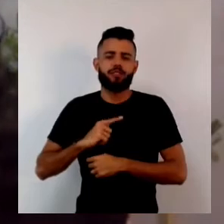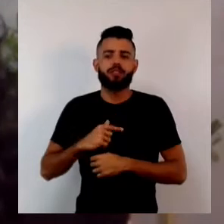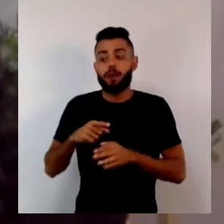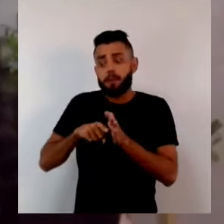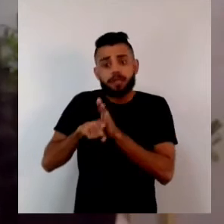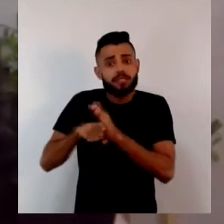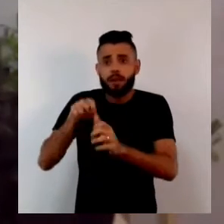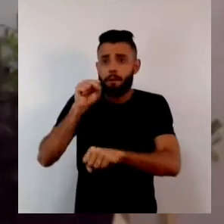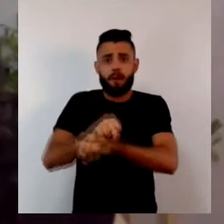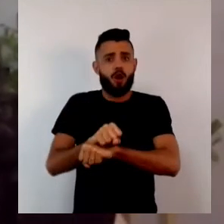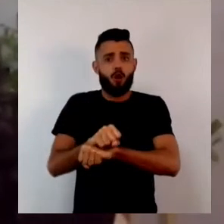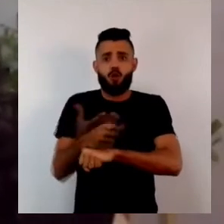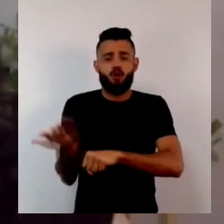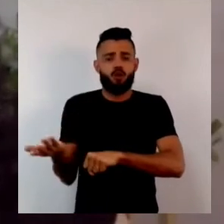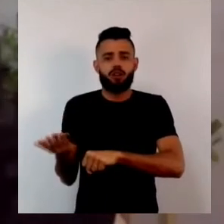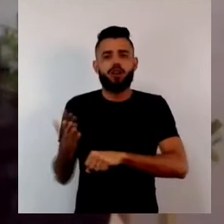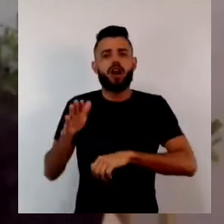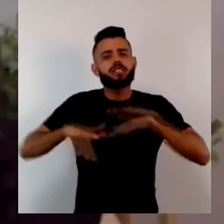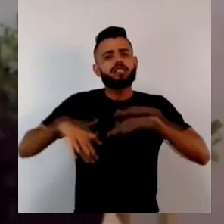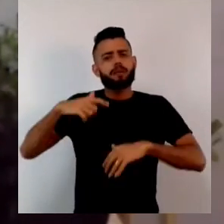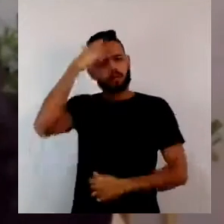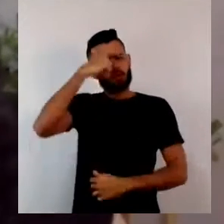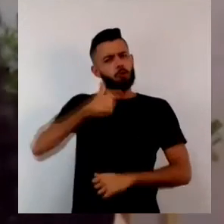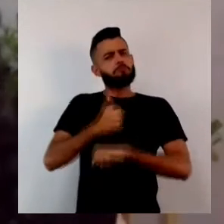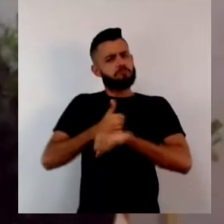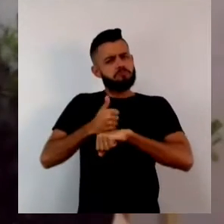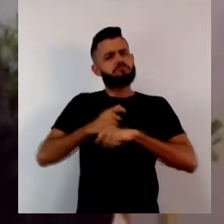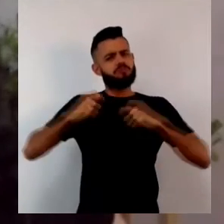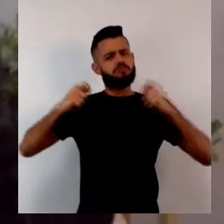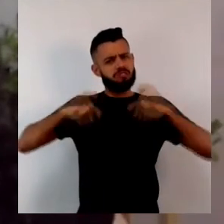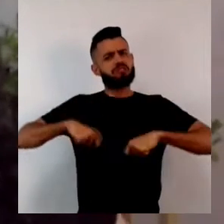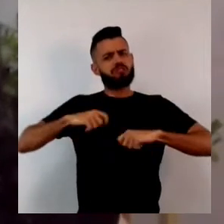mais preparada para realizar pesquisas